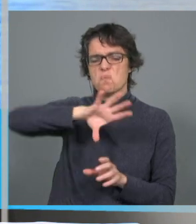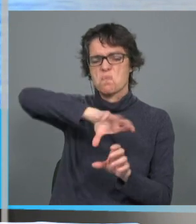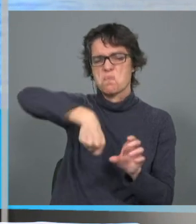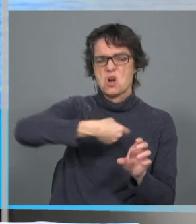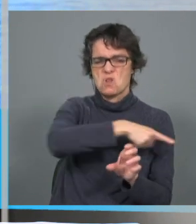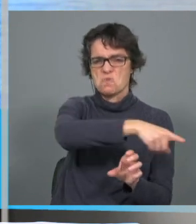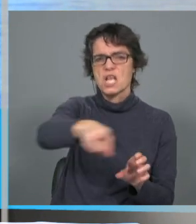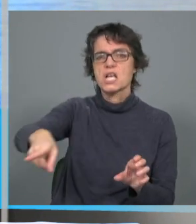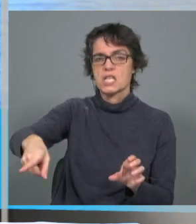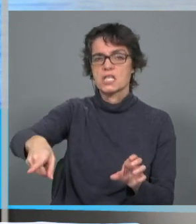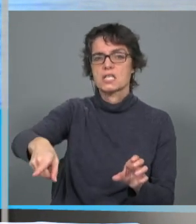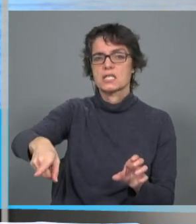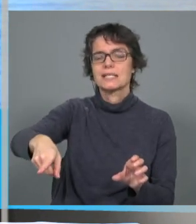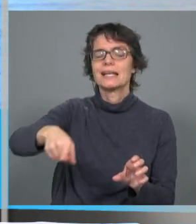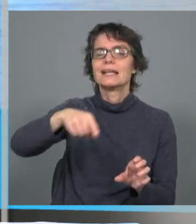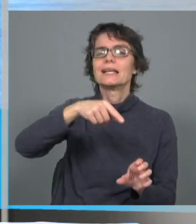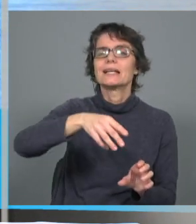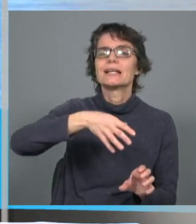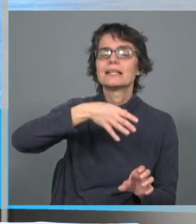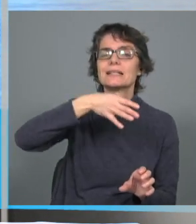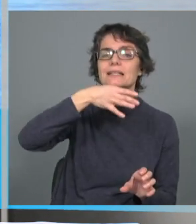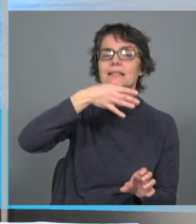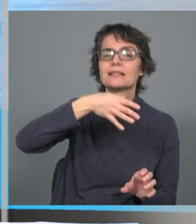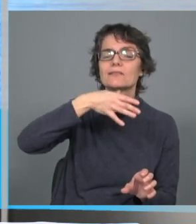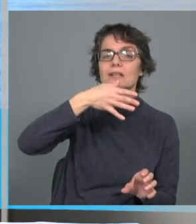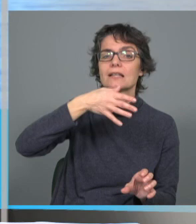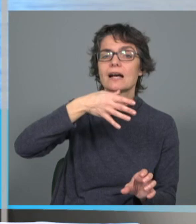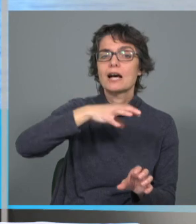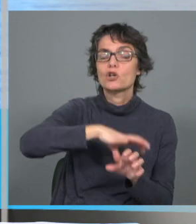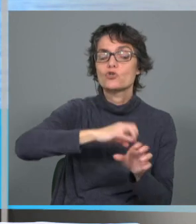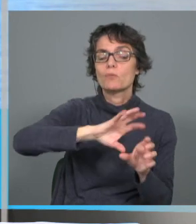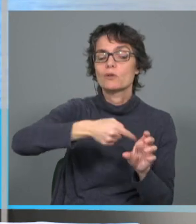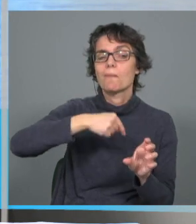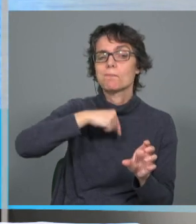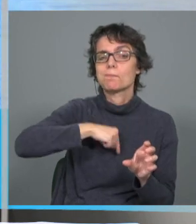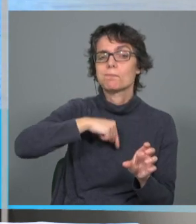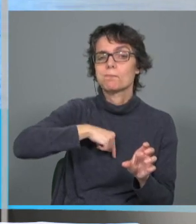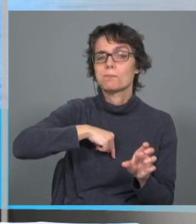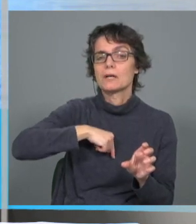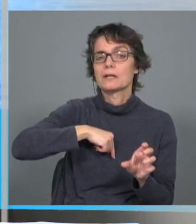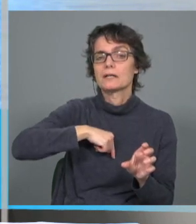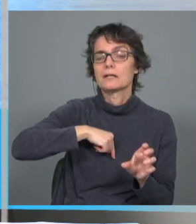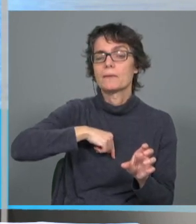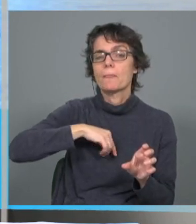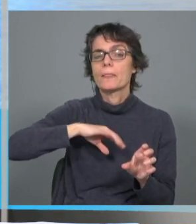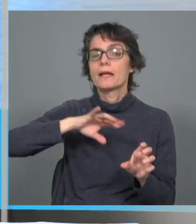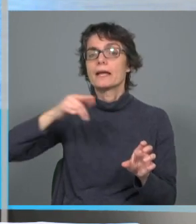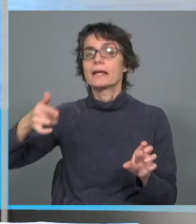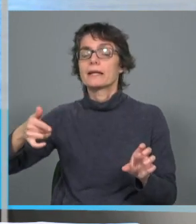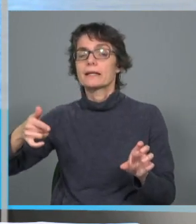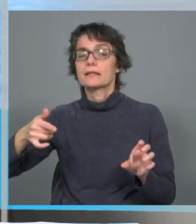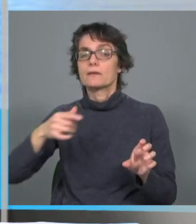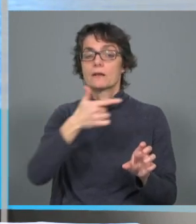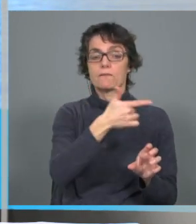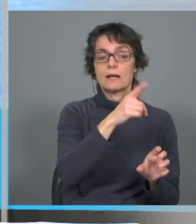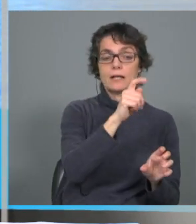eu reconstruirei, usa outra palavra. O templo é o templo em geral, e quando fala de si é o santuário. Portanto,